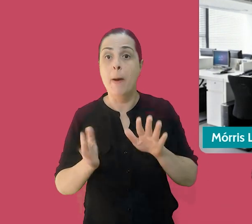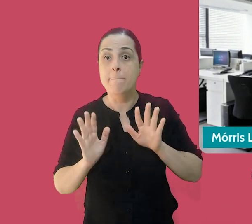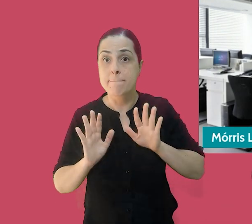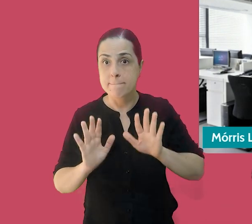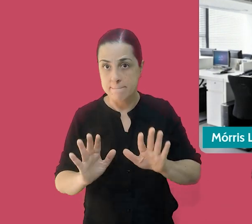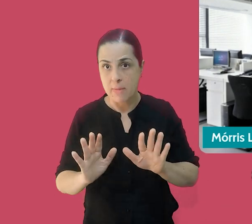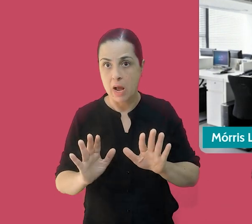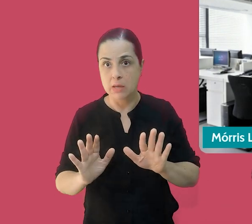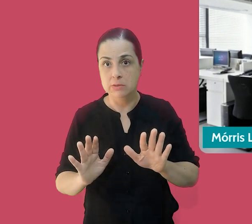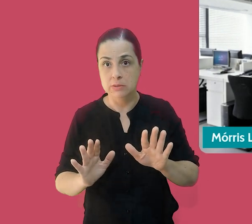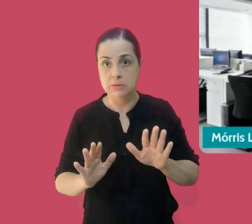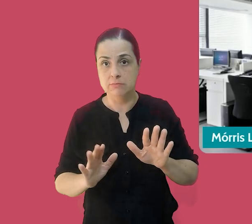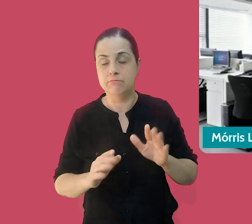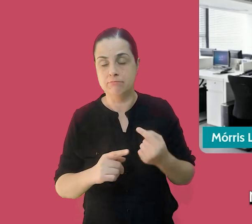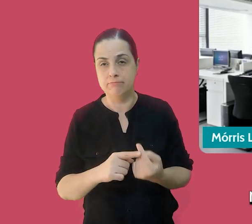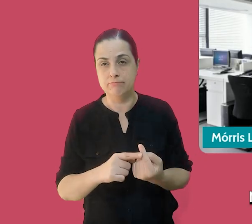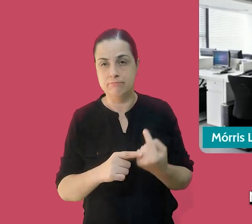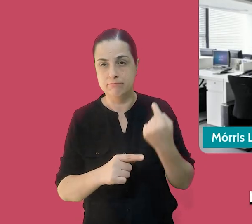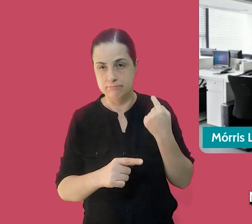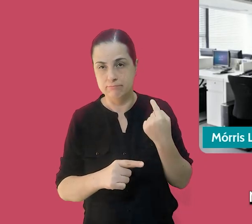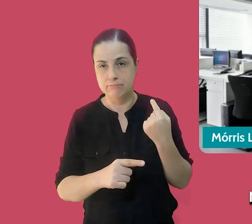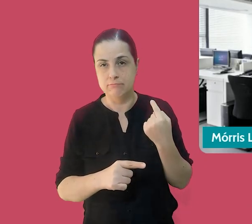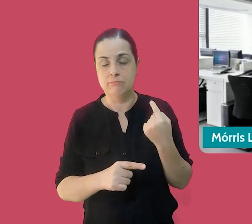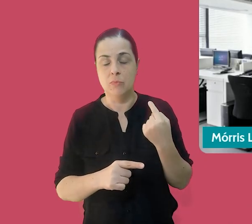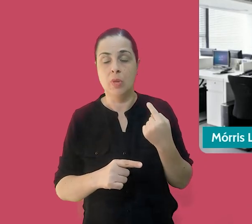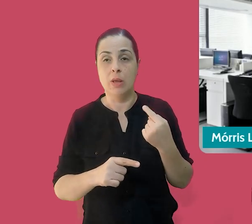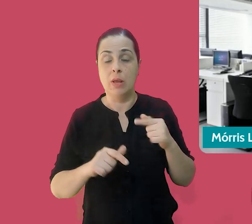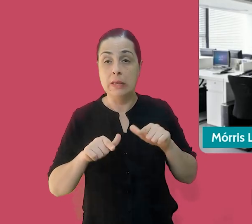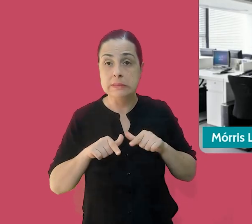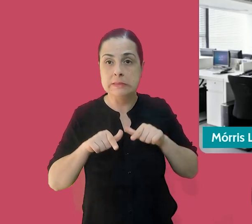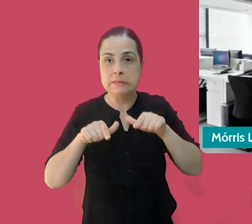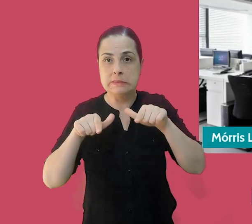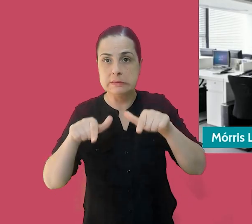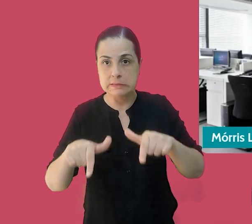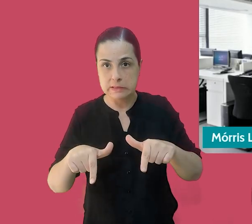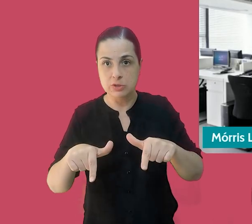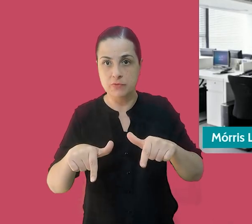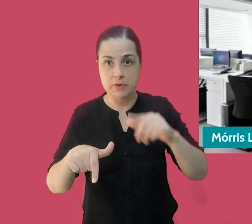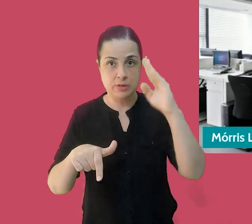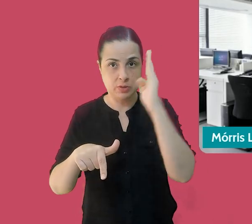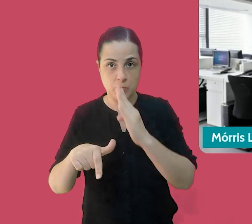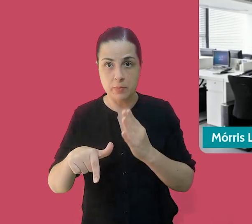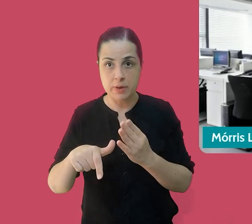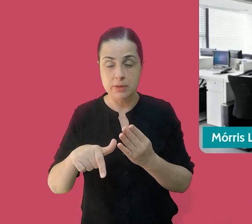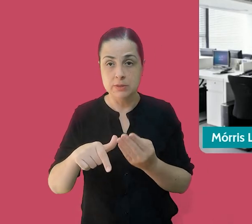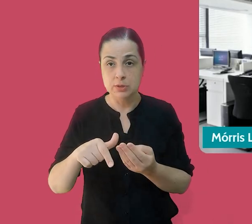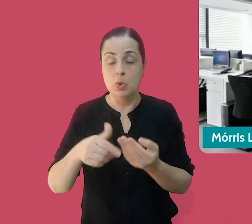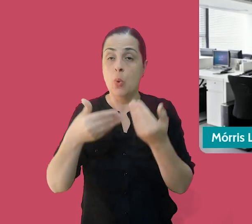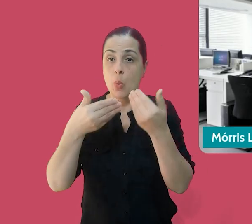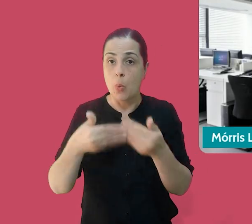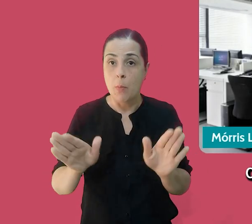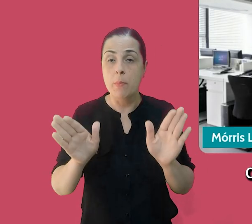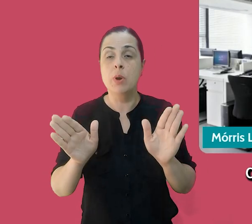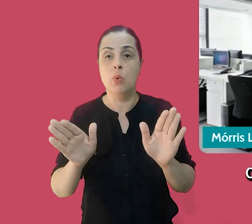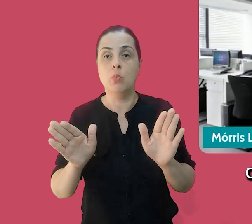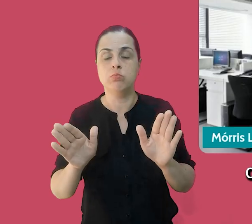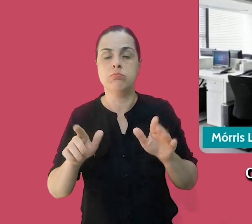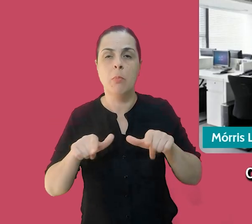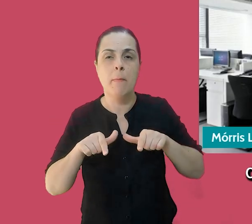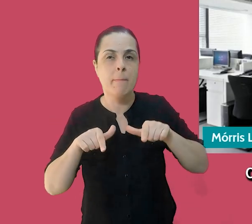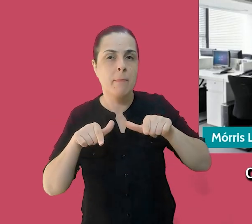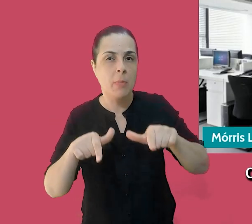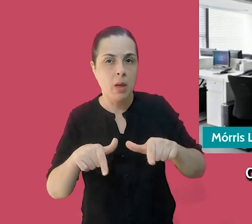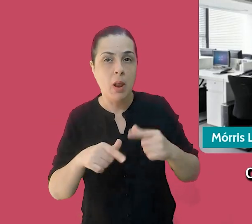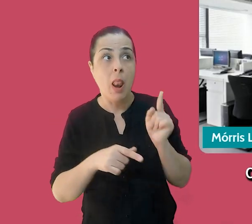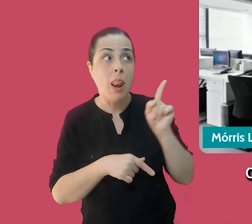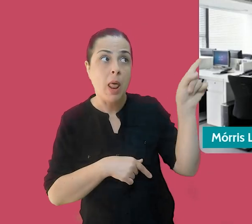para o Brasil uma certificação relacionada a esse tema. Uma certificação internacional que chama Age Friendly Employer, que já tem quase